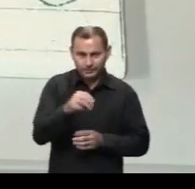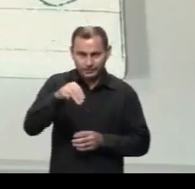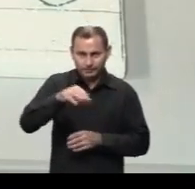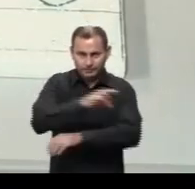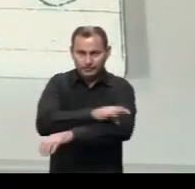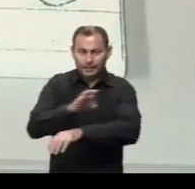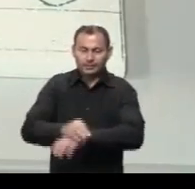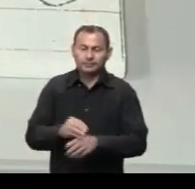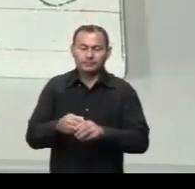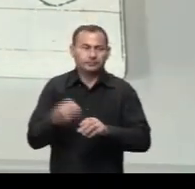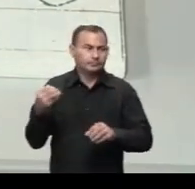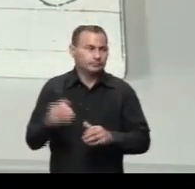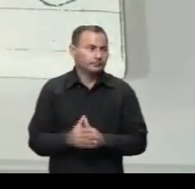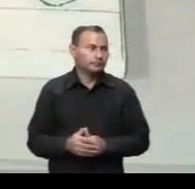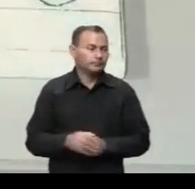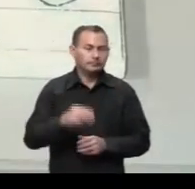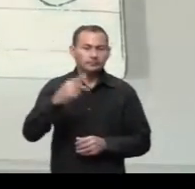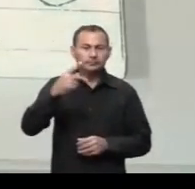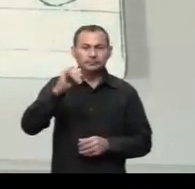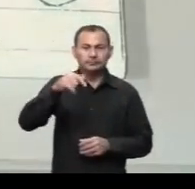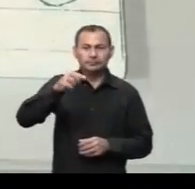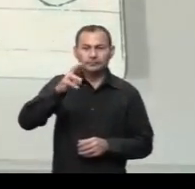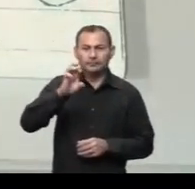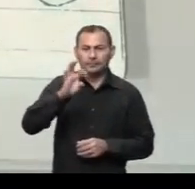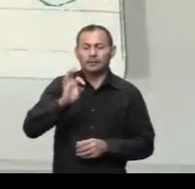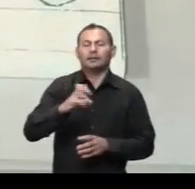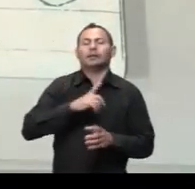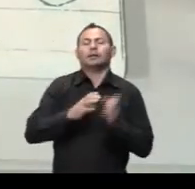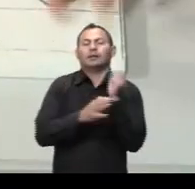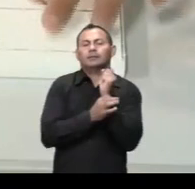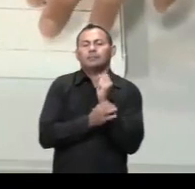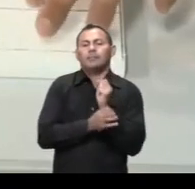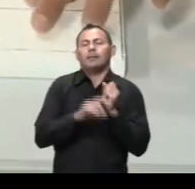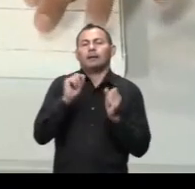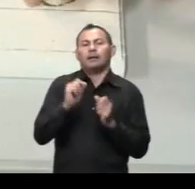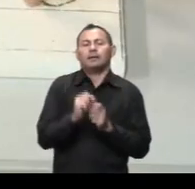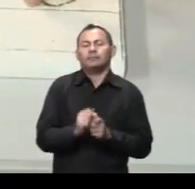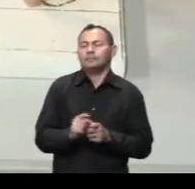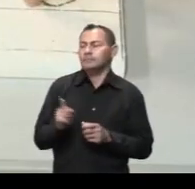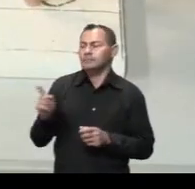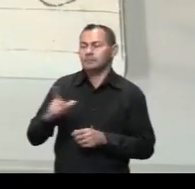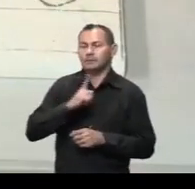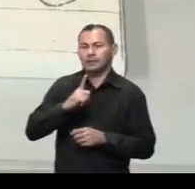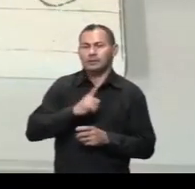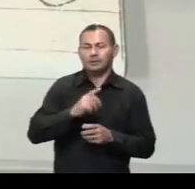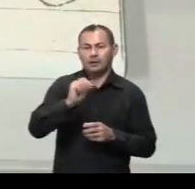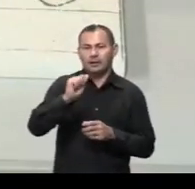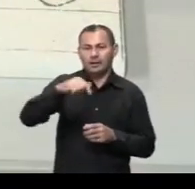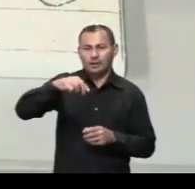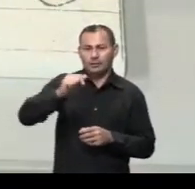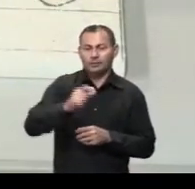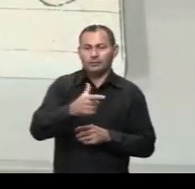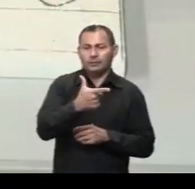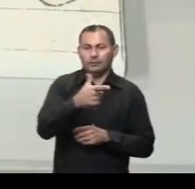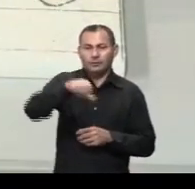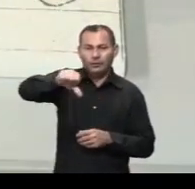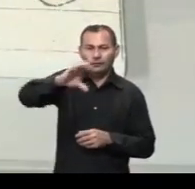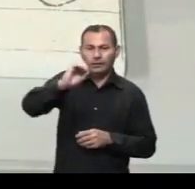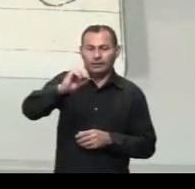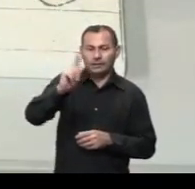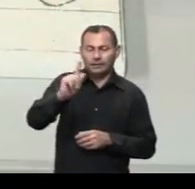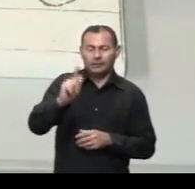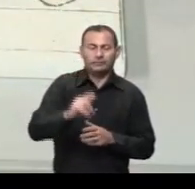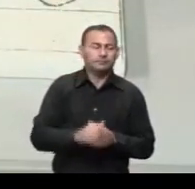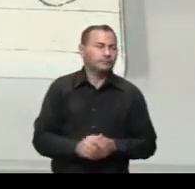metros. Tiro os meus piquetes e eu tenho garantido de que aqui eu tenho um ângulo de 90 graus. Então,